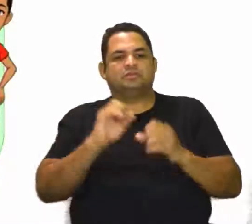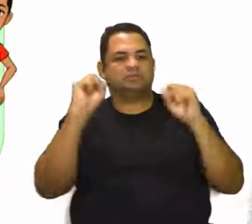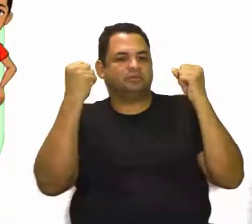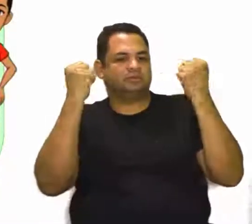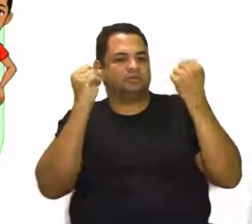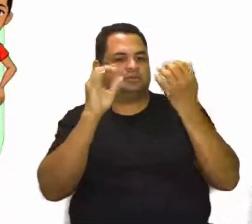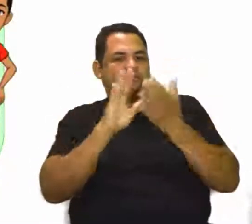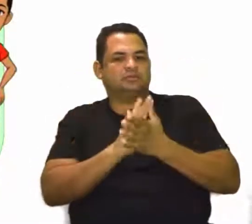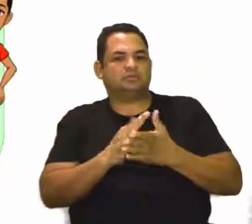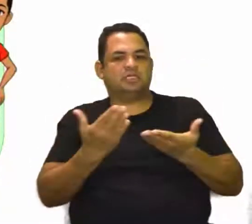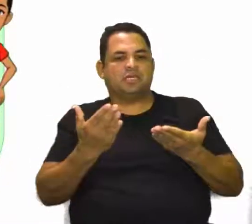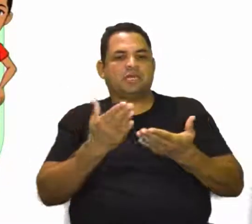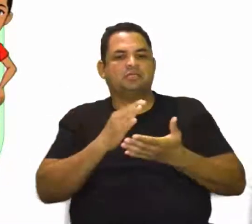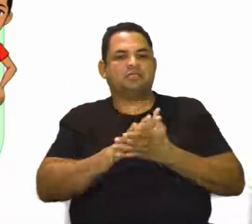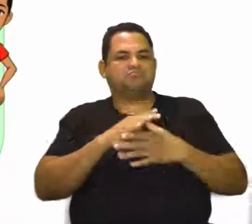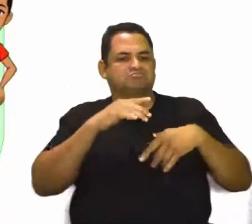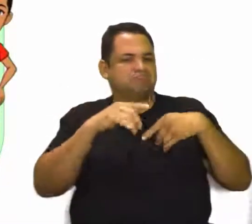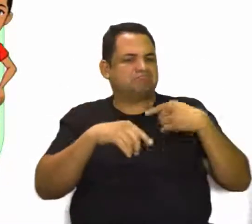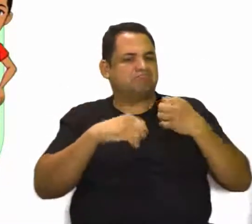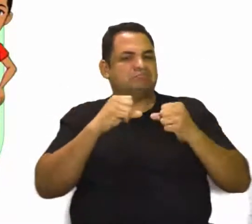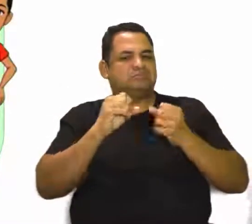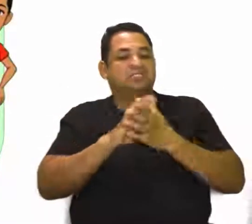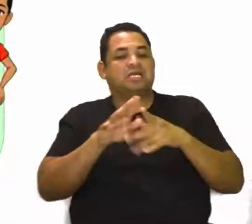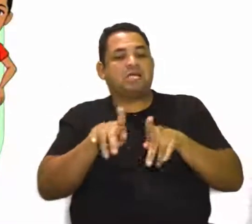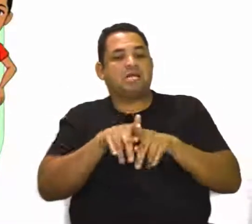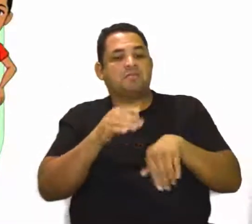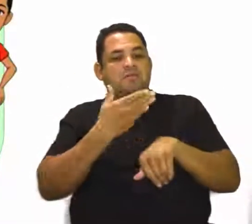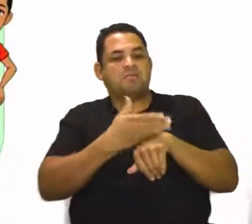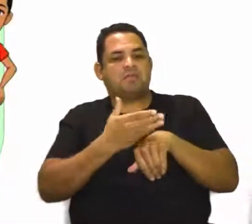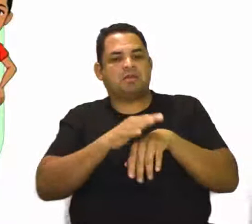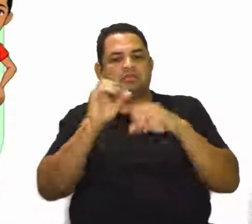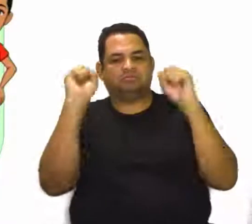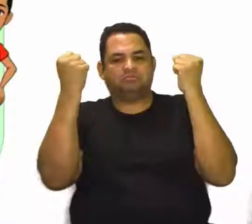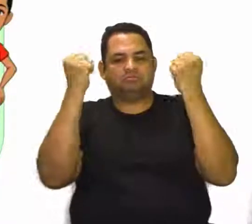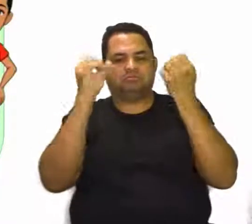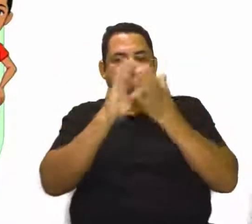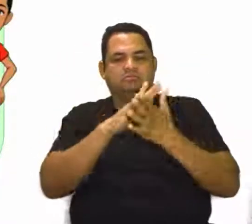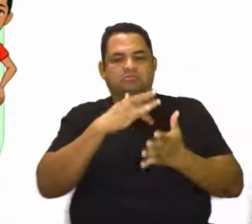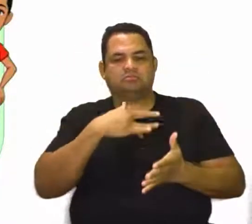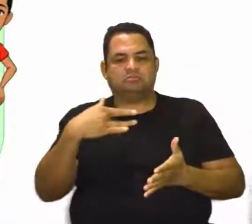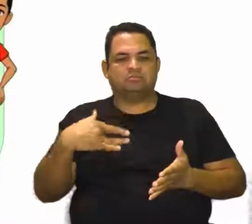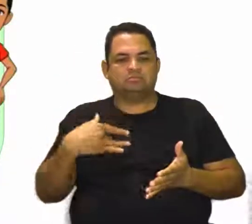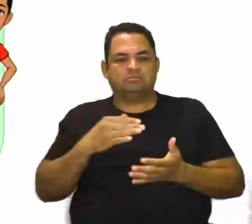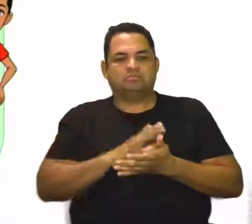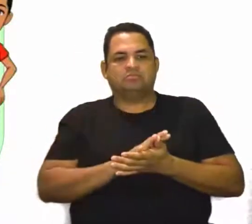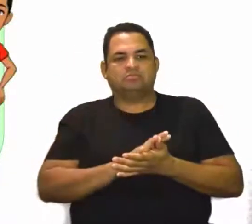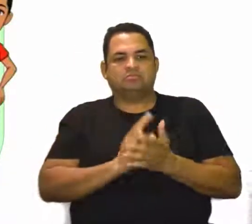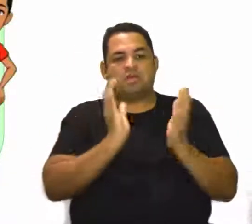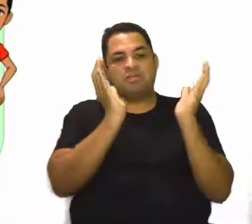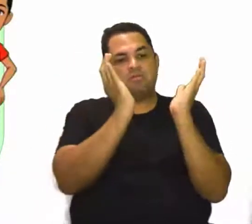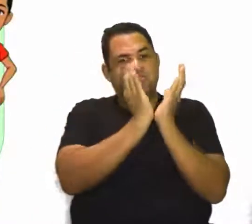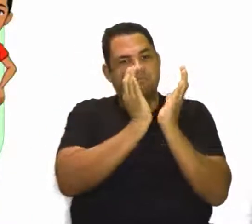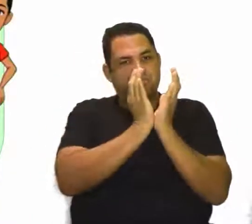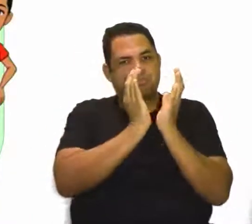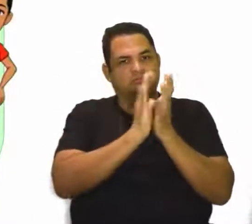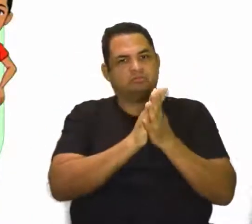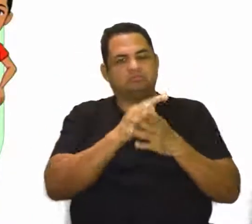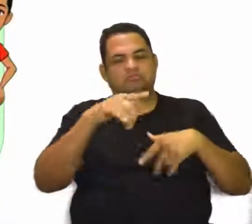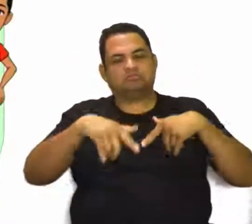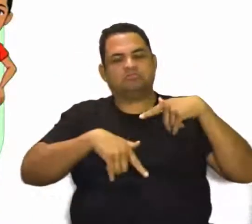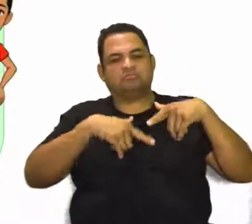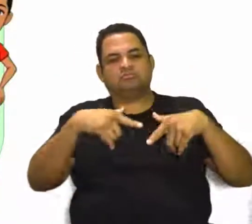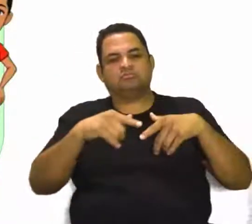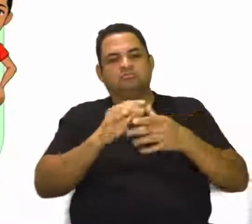ginástica de condicionamento e sobre as práticas de atividade física e saúde. Então é uma unidade que trabalha